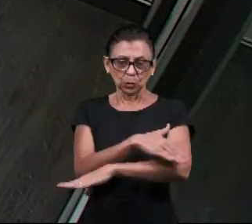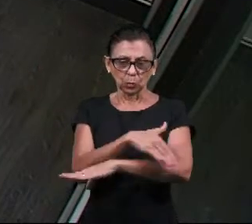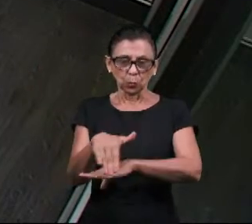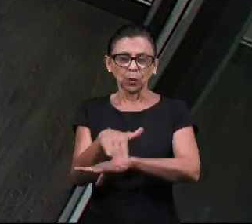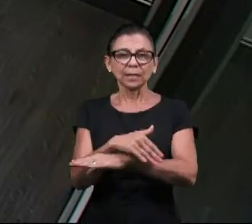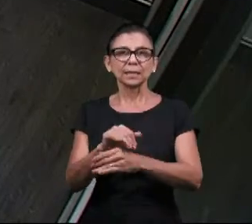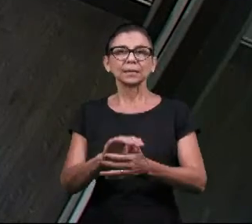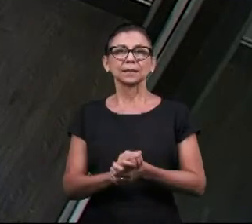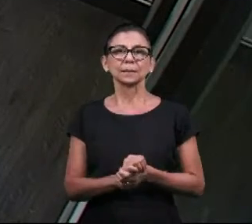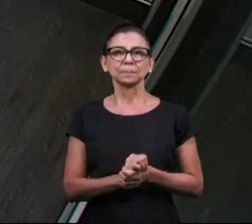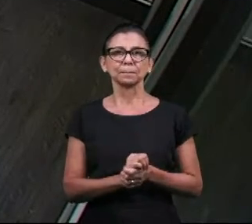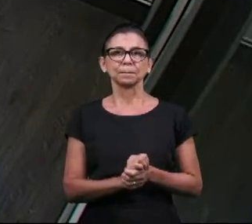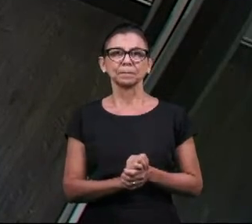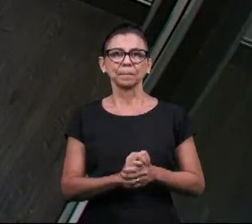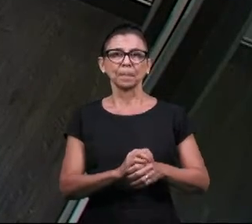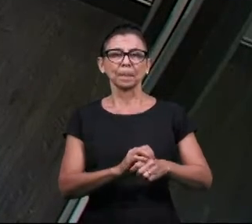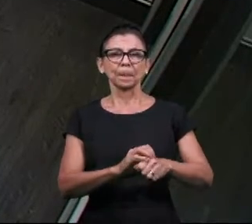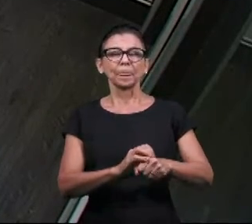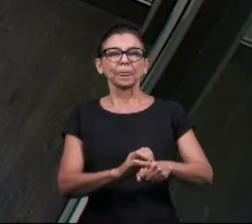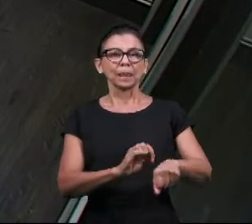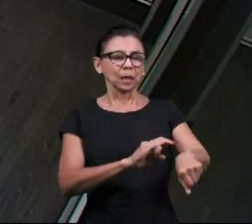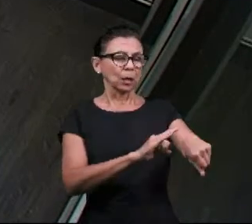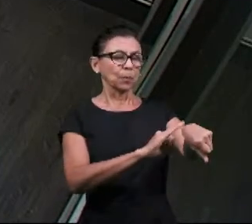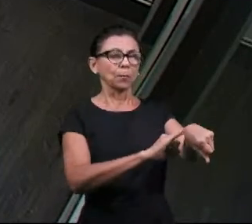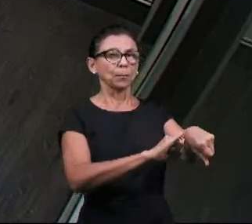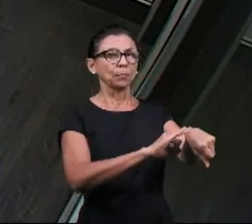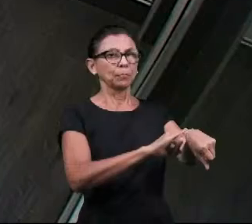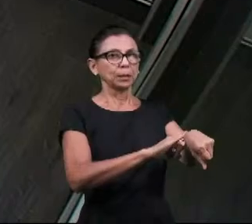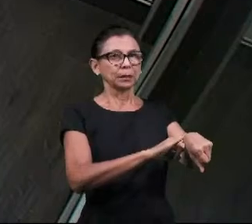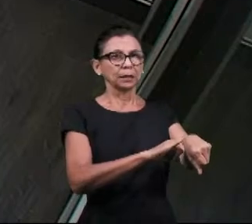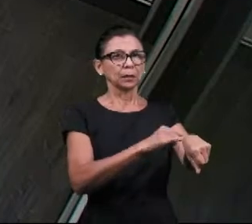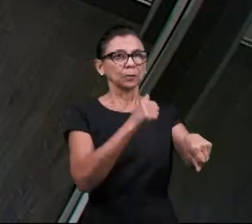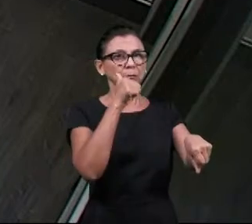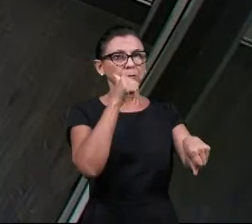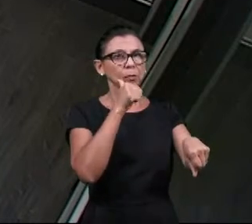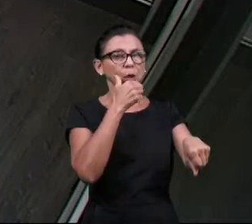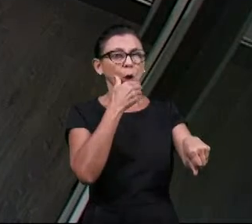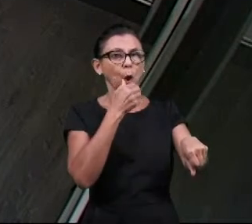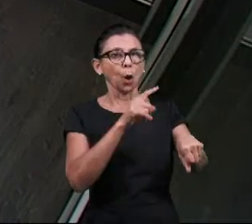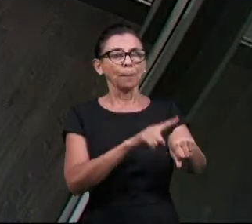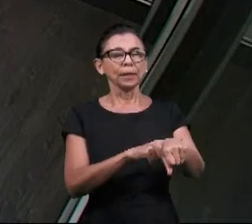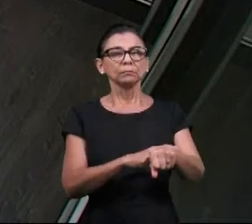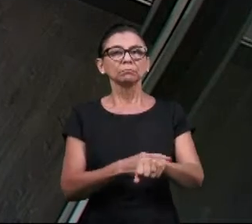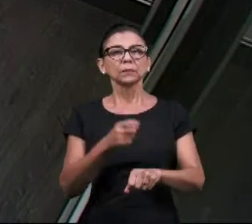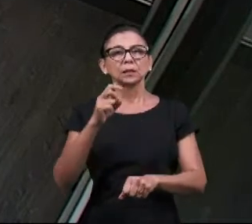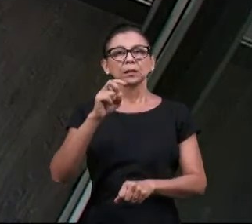banheiros, bateria de banheiro masculino, feminino, um templo para 2.000 pessoas,